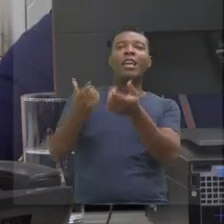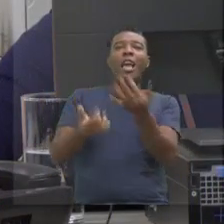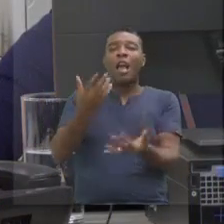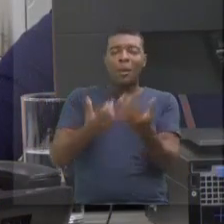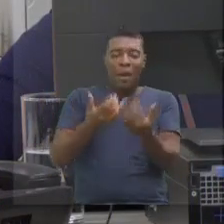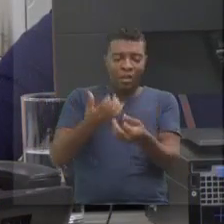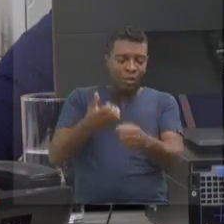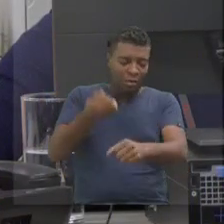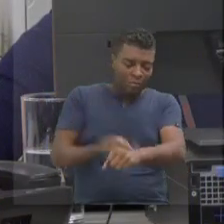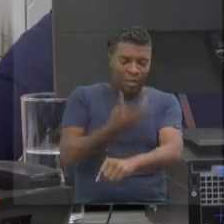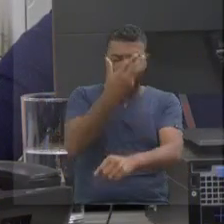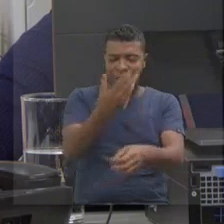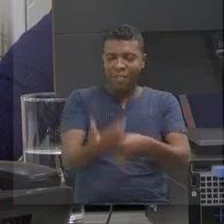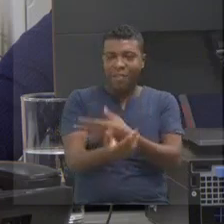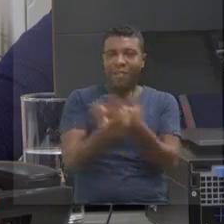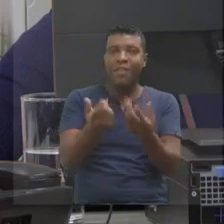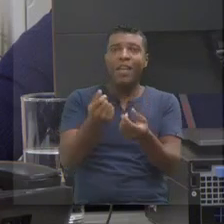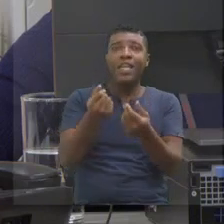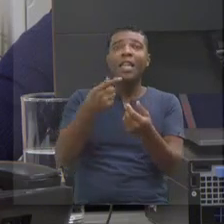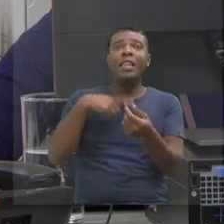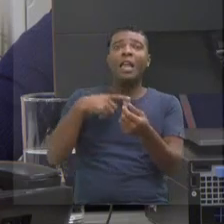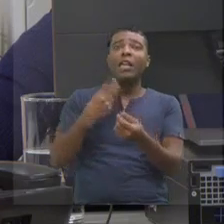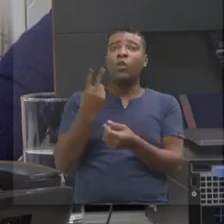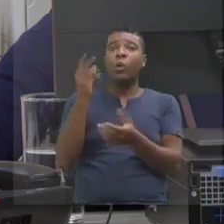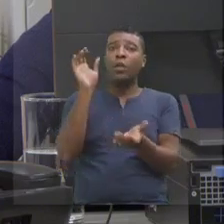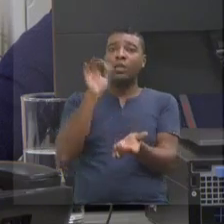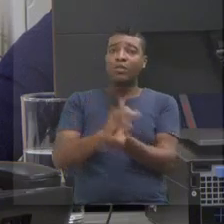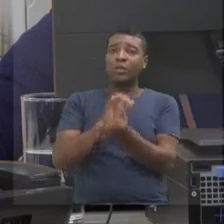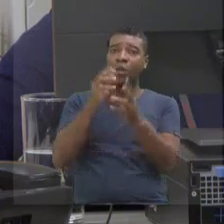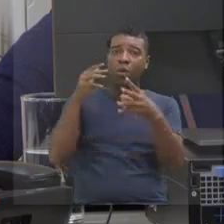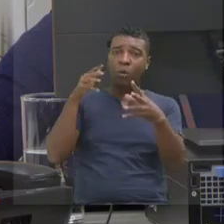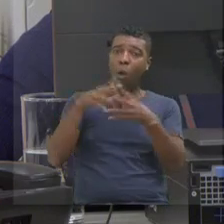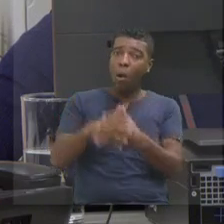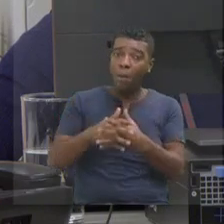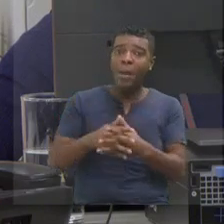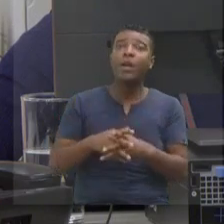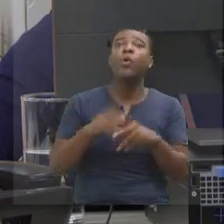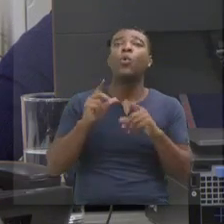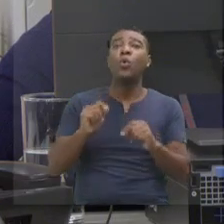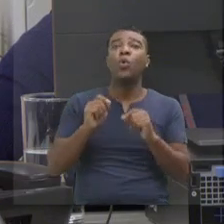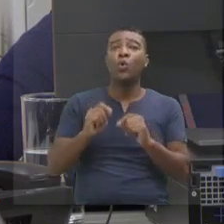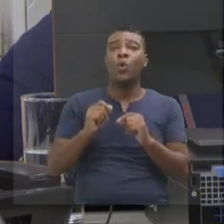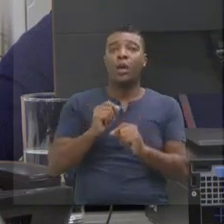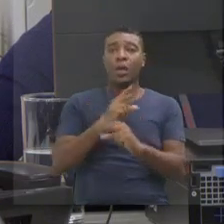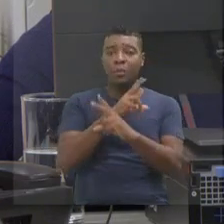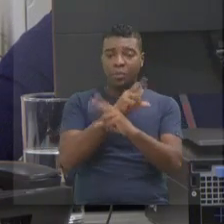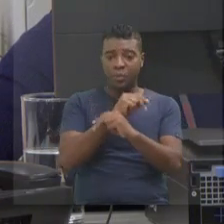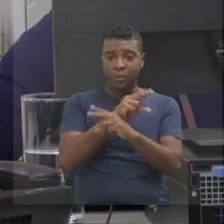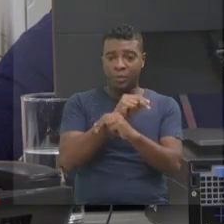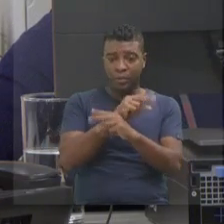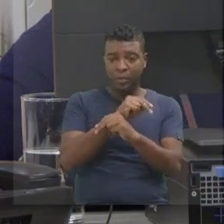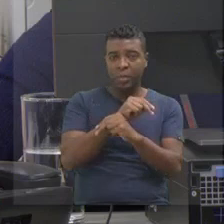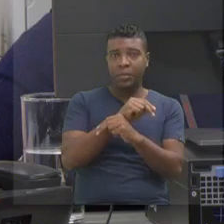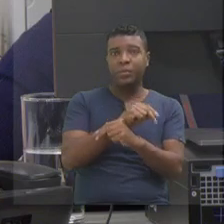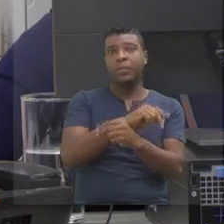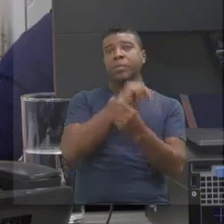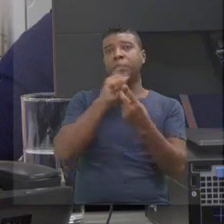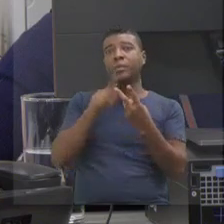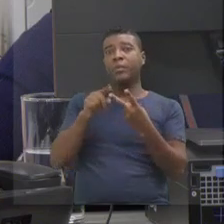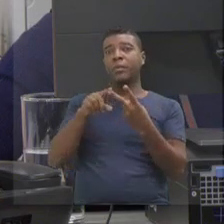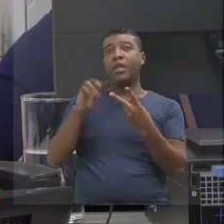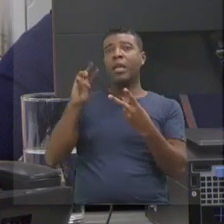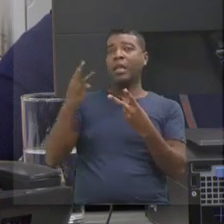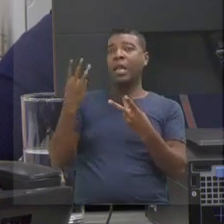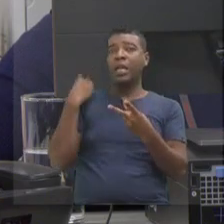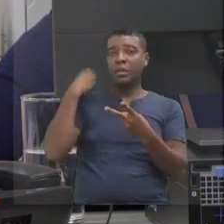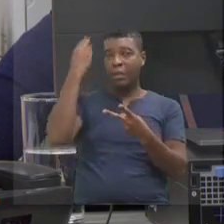duas situações complexas na nossa região um de fato de Minas e outro também de Três Marias mas nós sabemos que